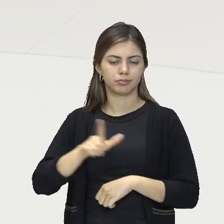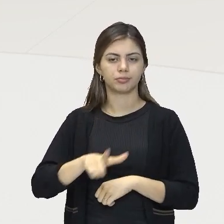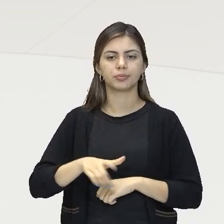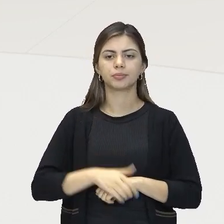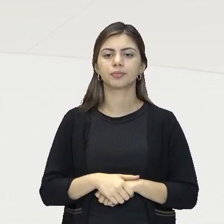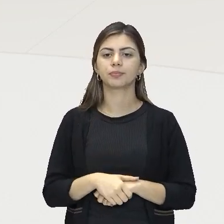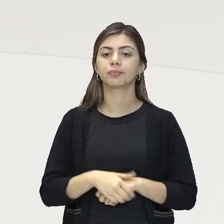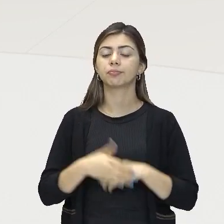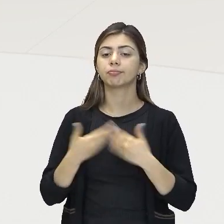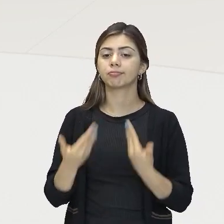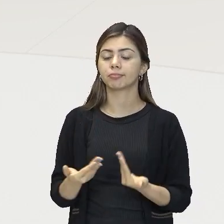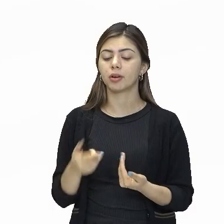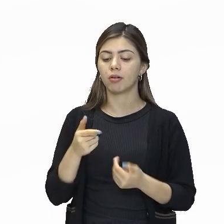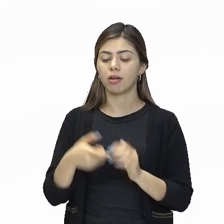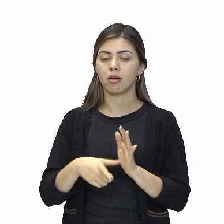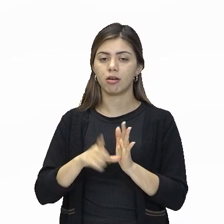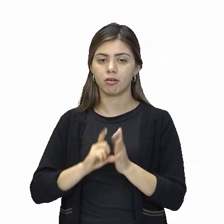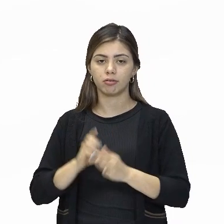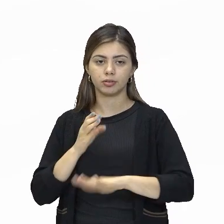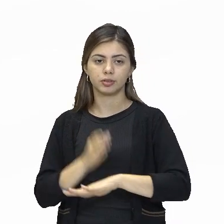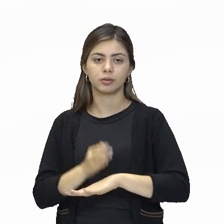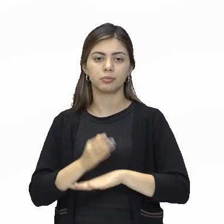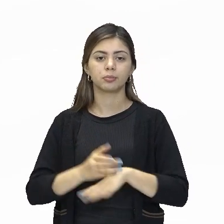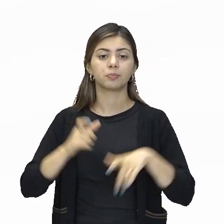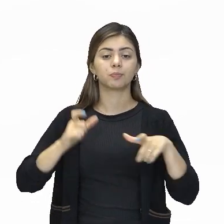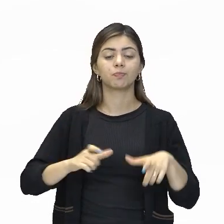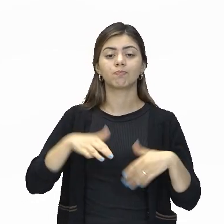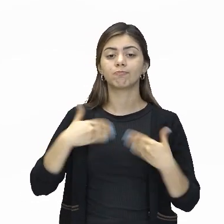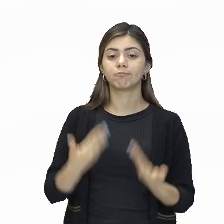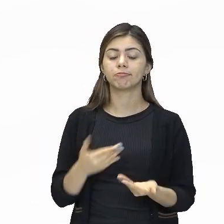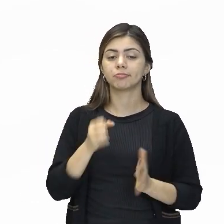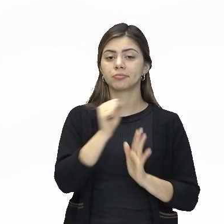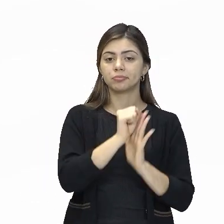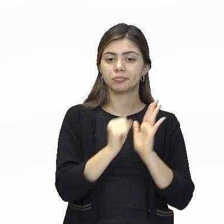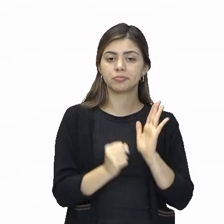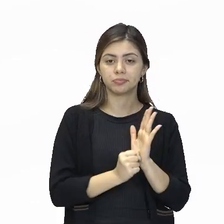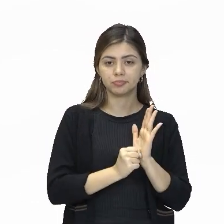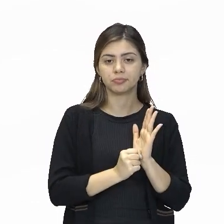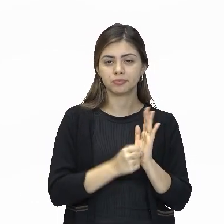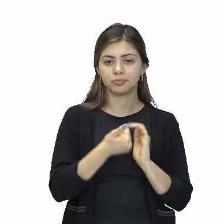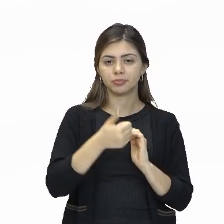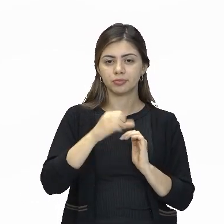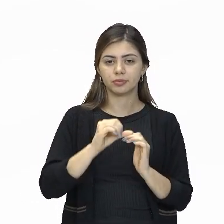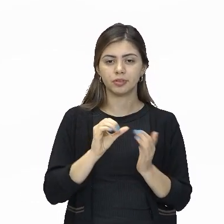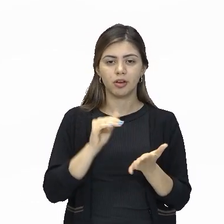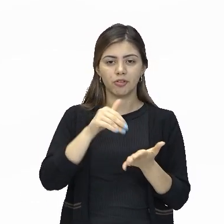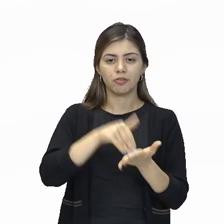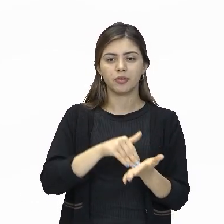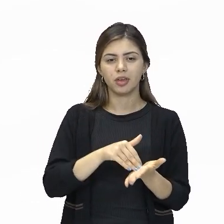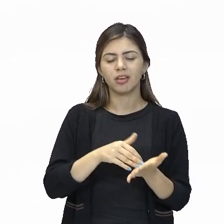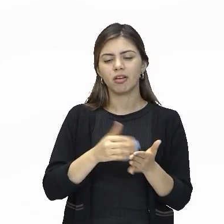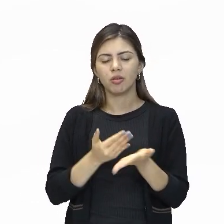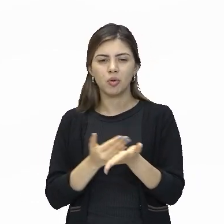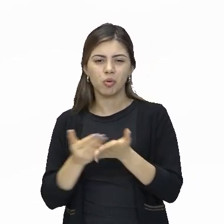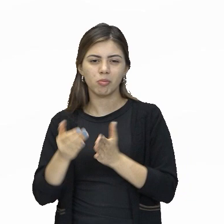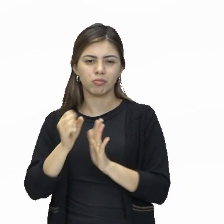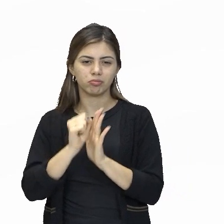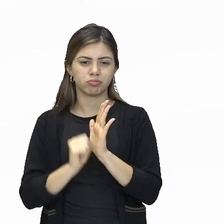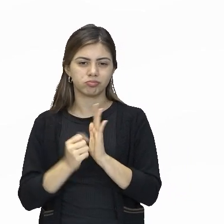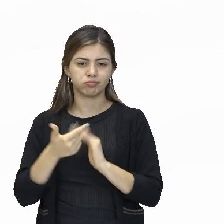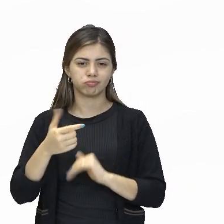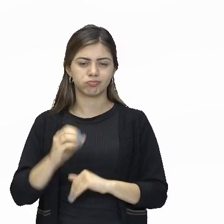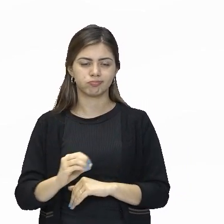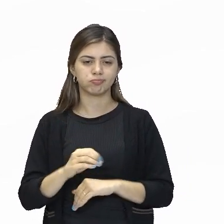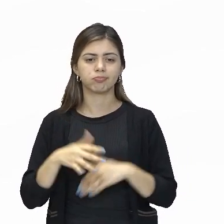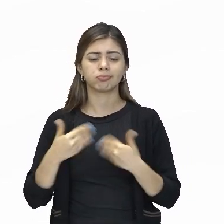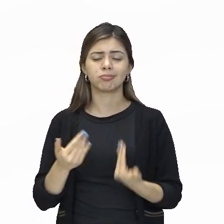lá. Pré-modernismo aconteceu quando? Final do século XIX, lá para o início do século XX. E o que